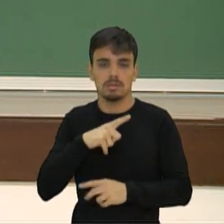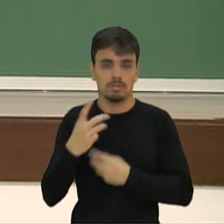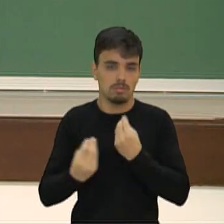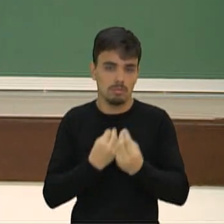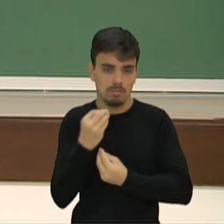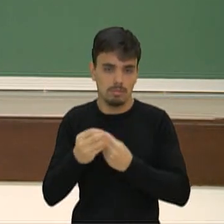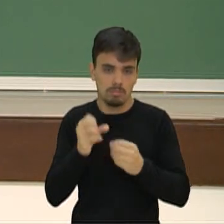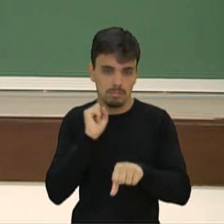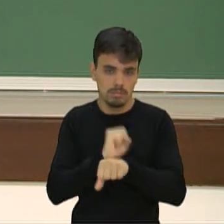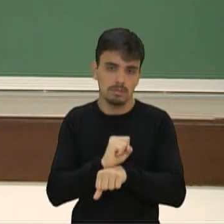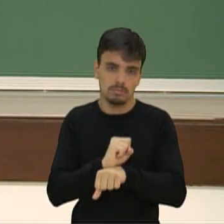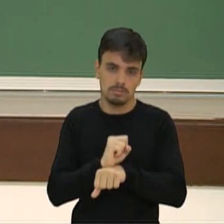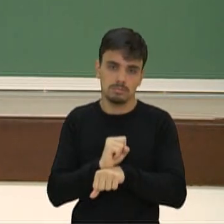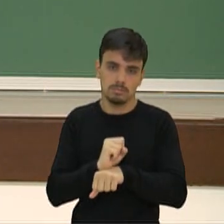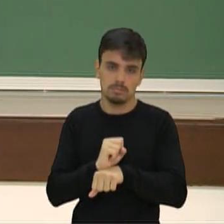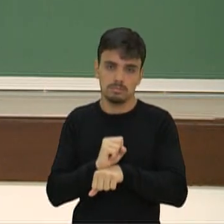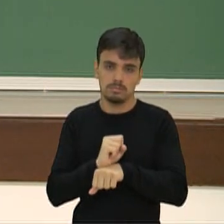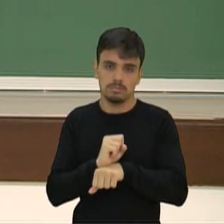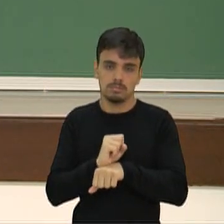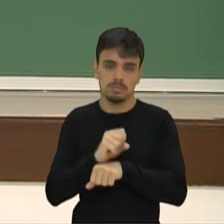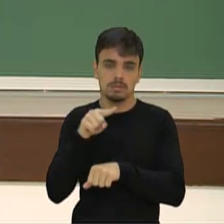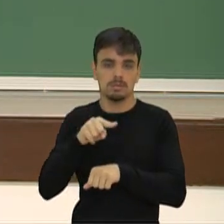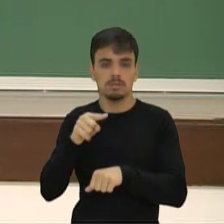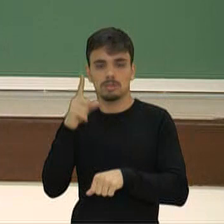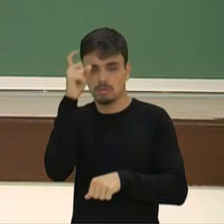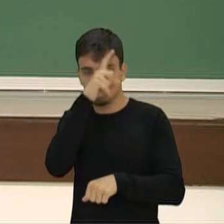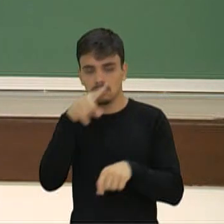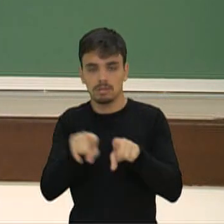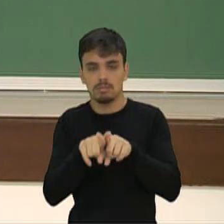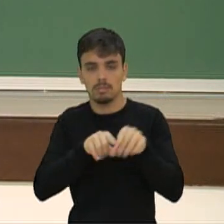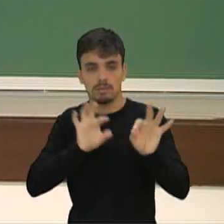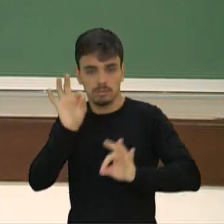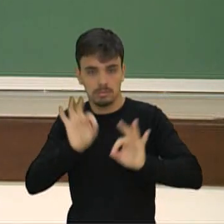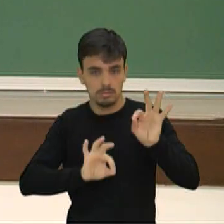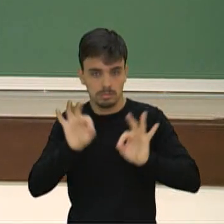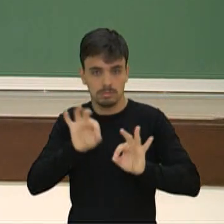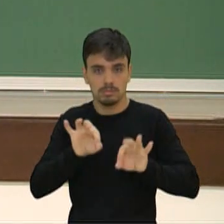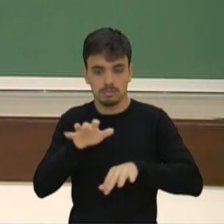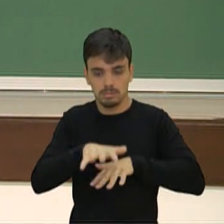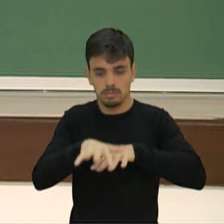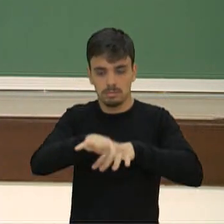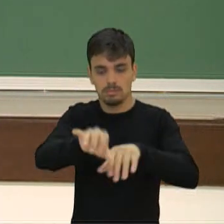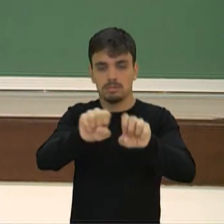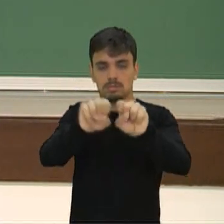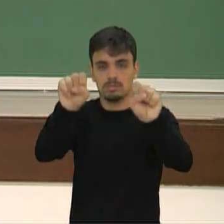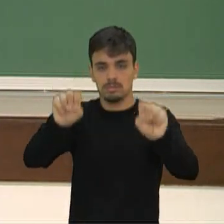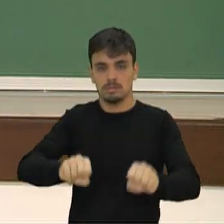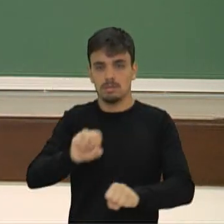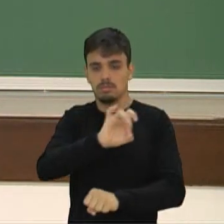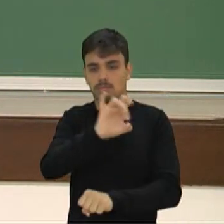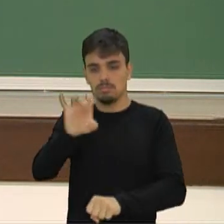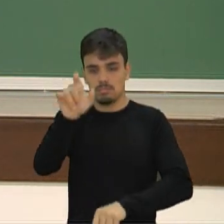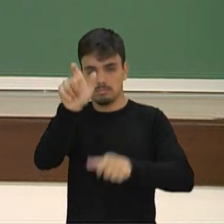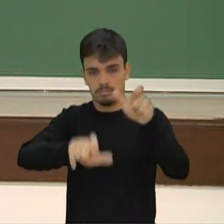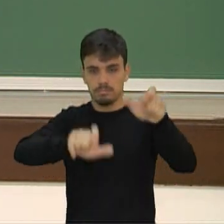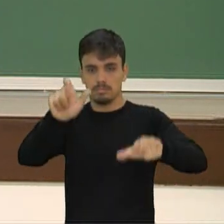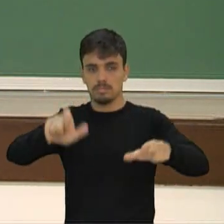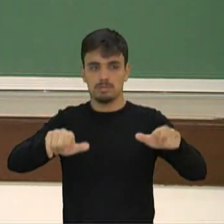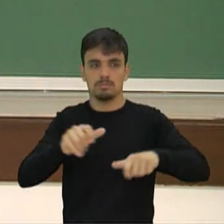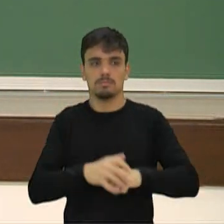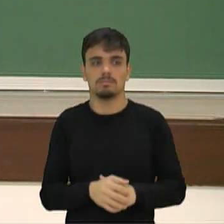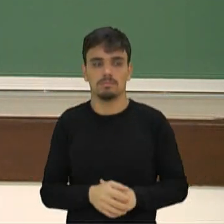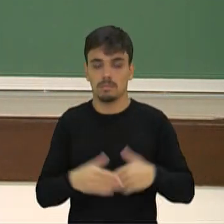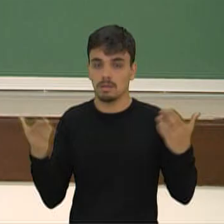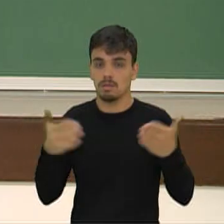dificuldade e adequando todo o sistema de trânsito para essas pessoas, ok? Vamos lá então para a nossa próxima tela? Então,